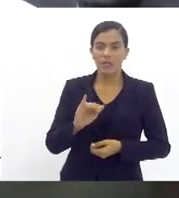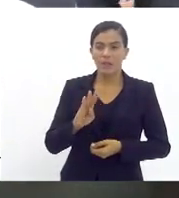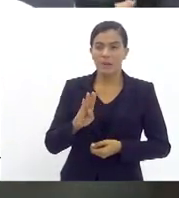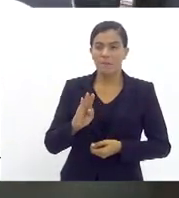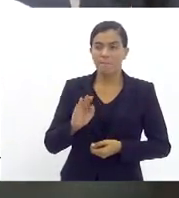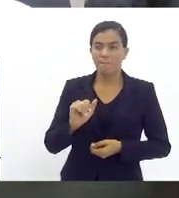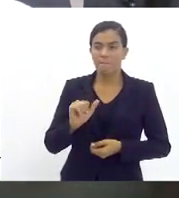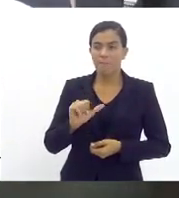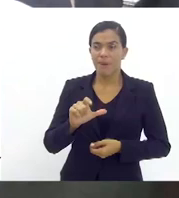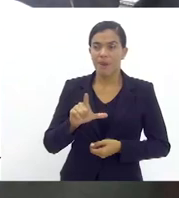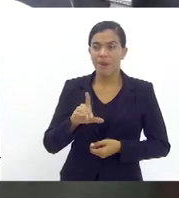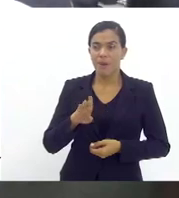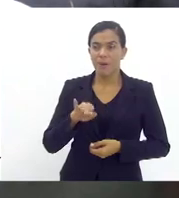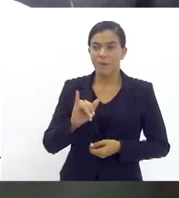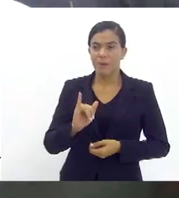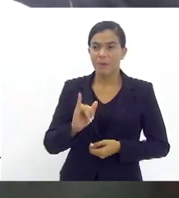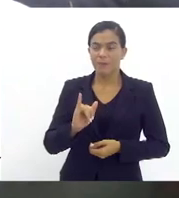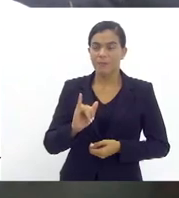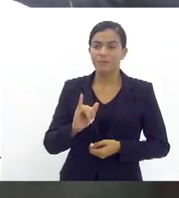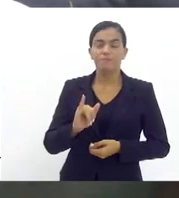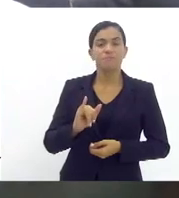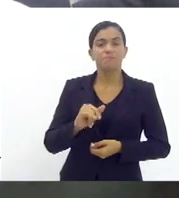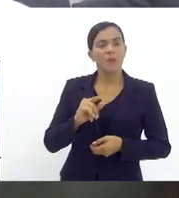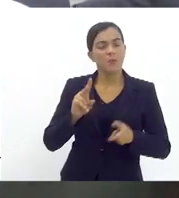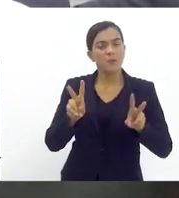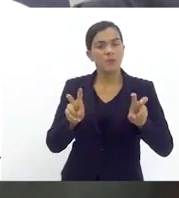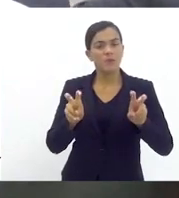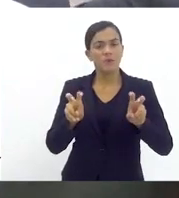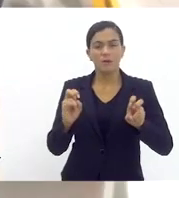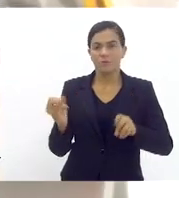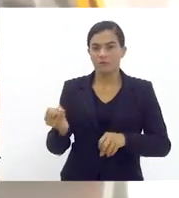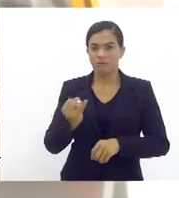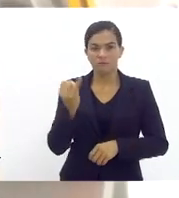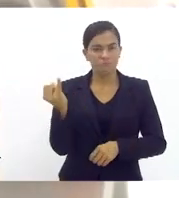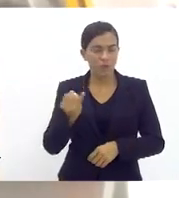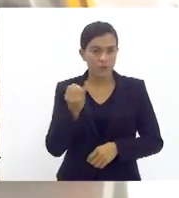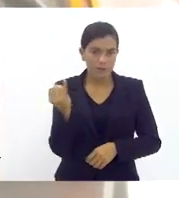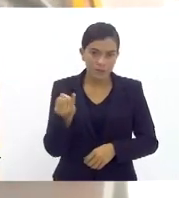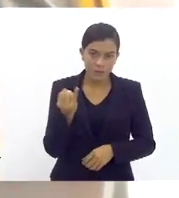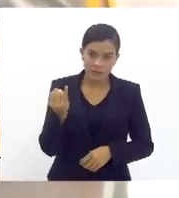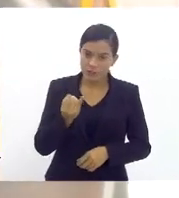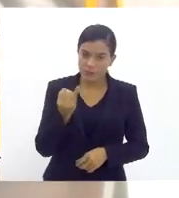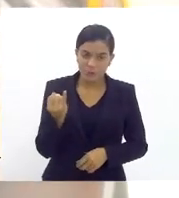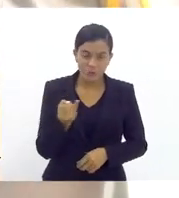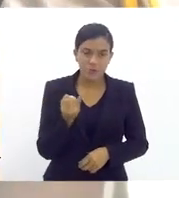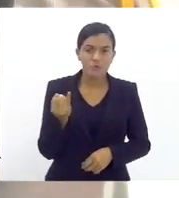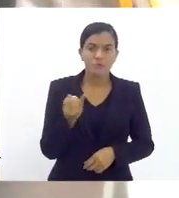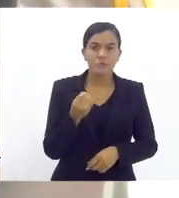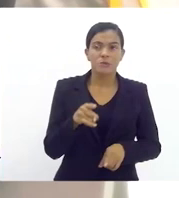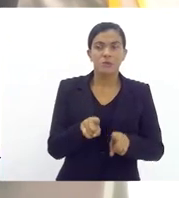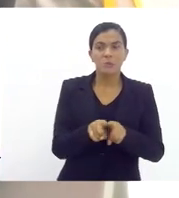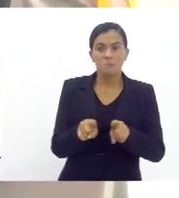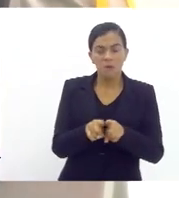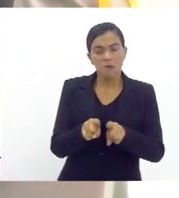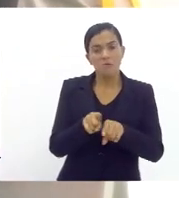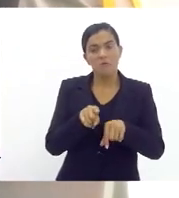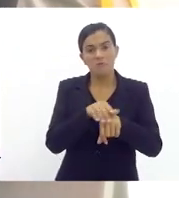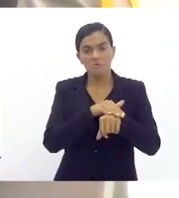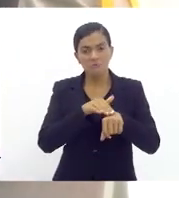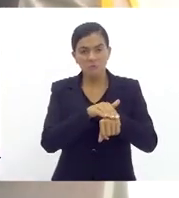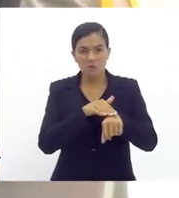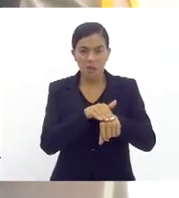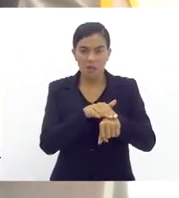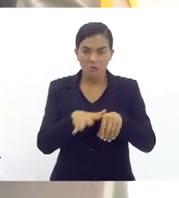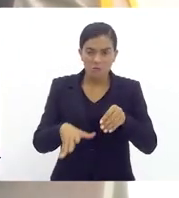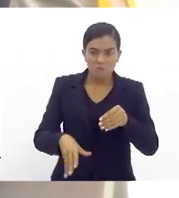dessa audiência pública. Tema importantíssimo, muito bem colocado e introduzido